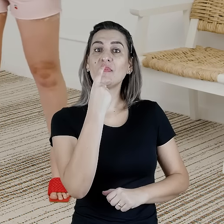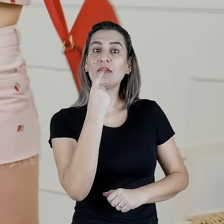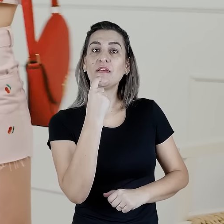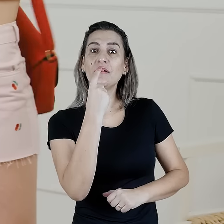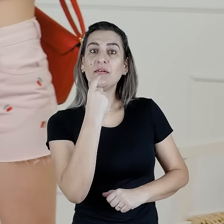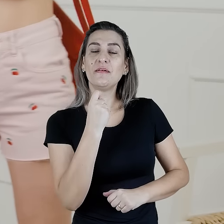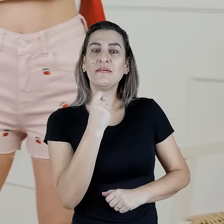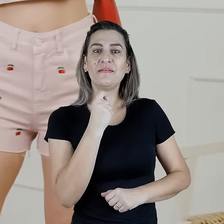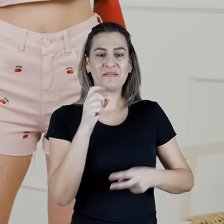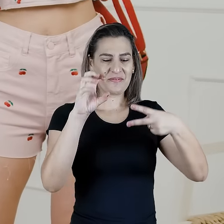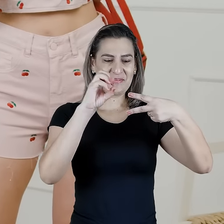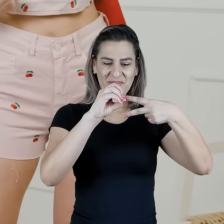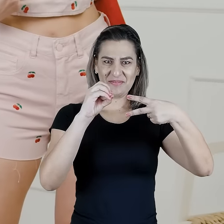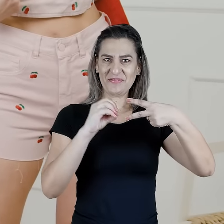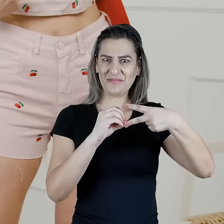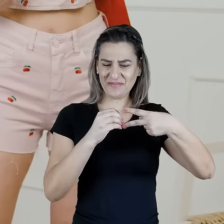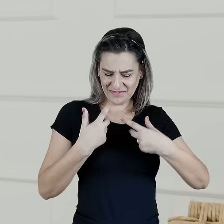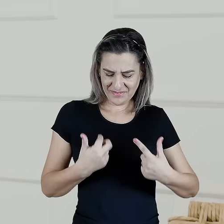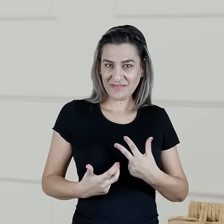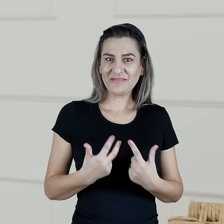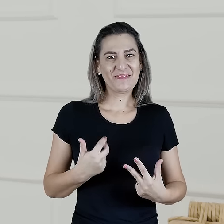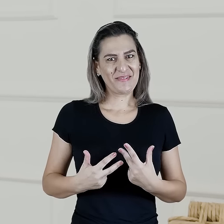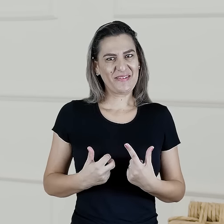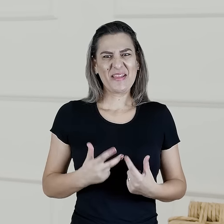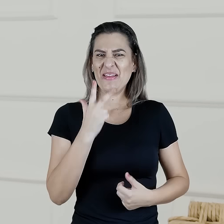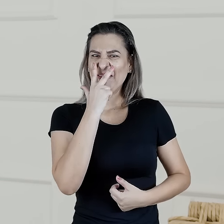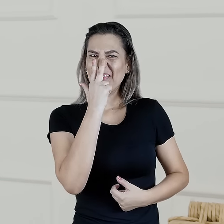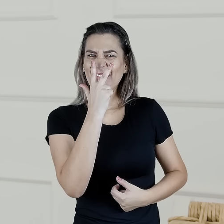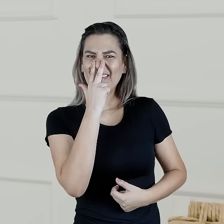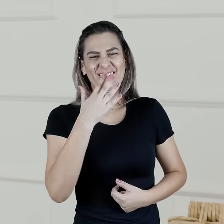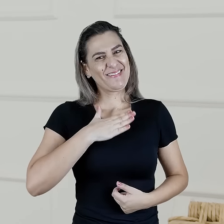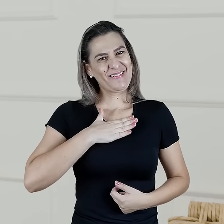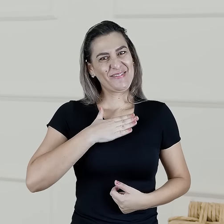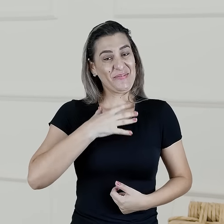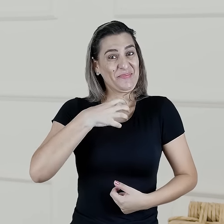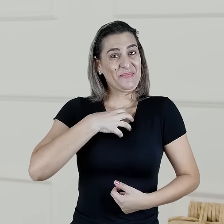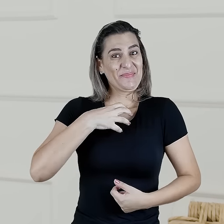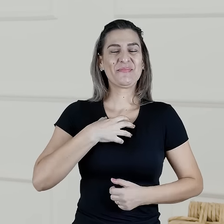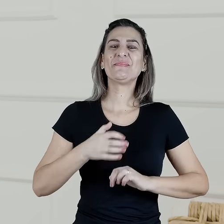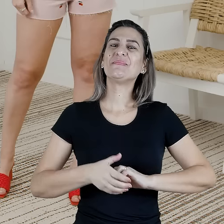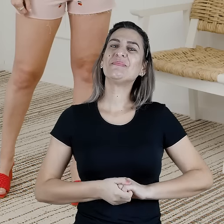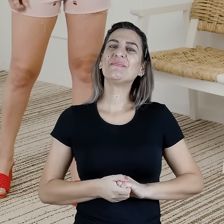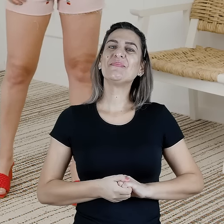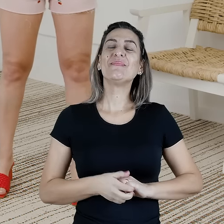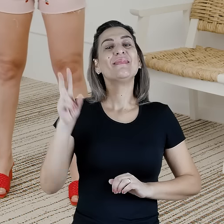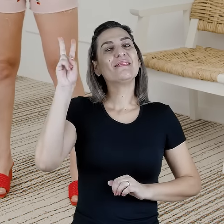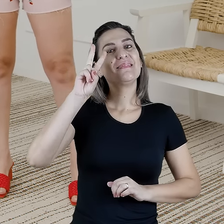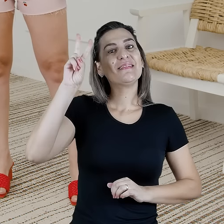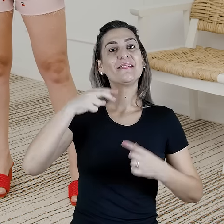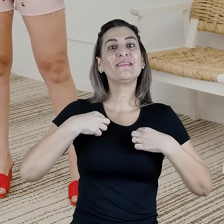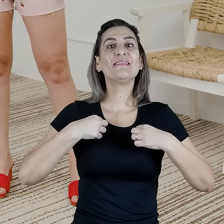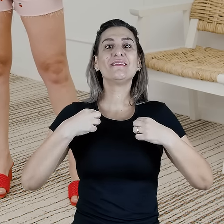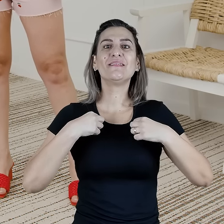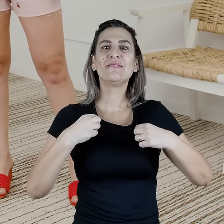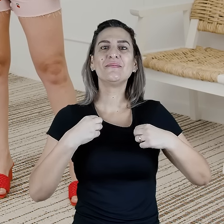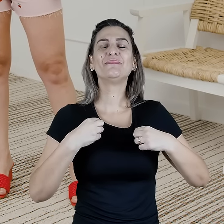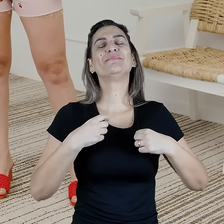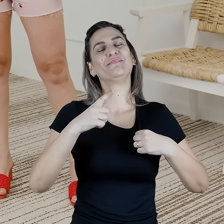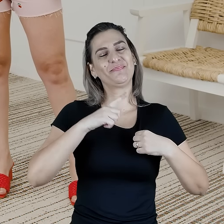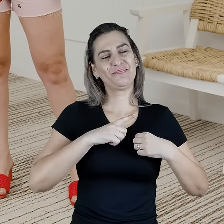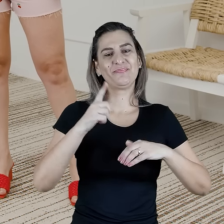vermelha igual às cerejinhas da roupa. Esse look achei a minha cara. E lembrando que todas as peças que aparecem